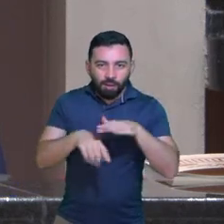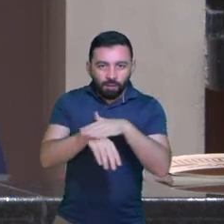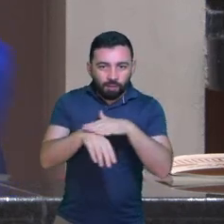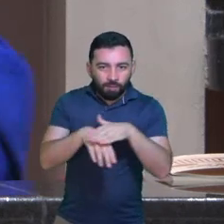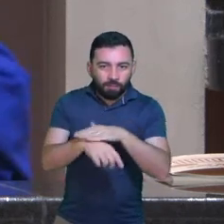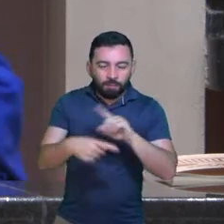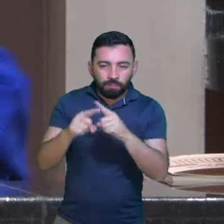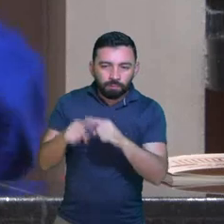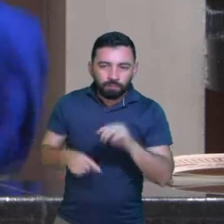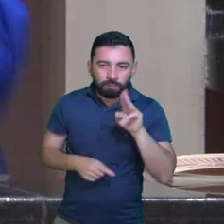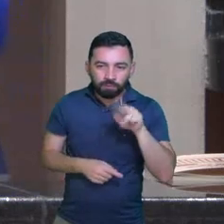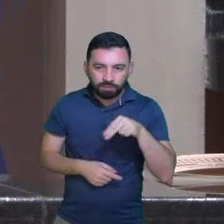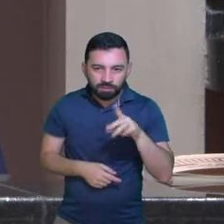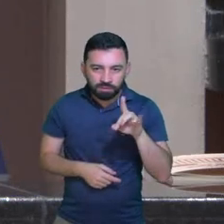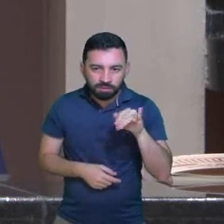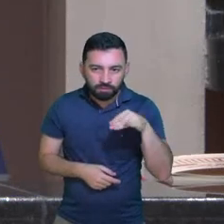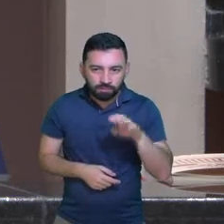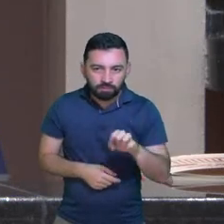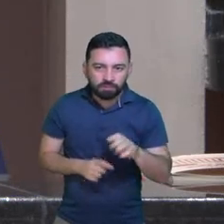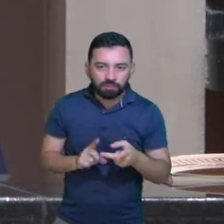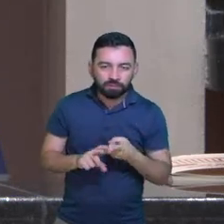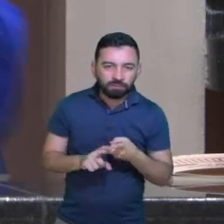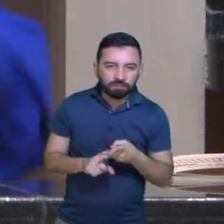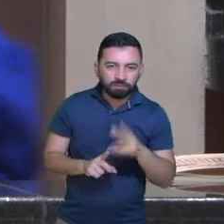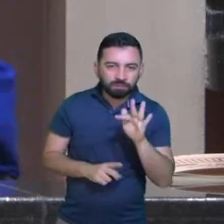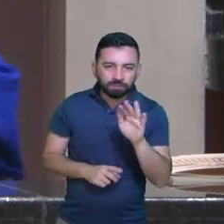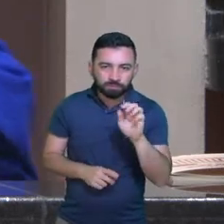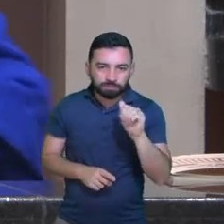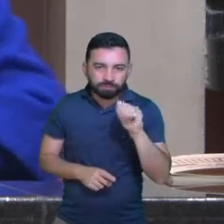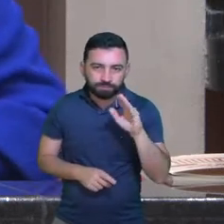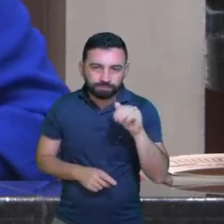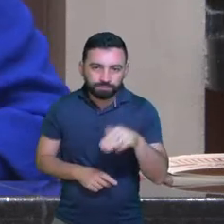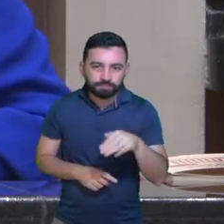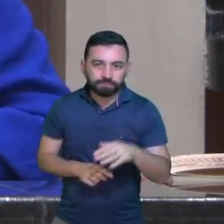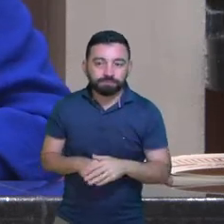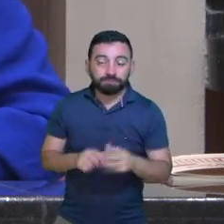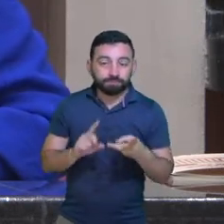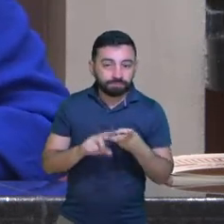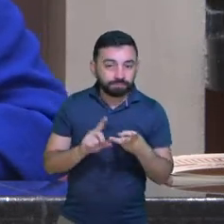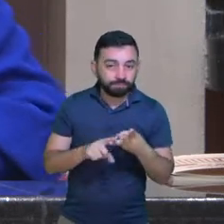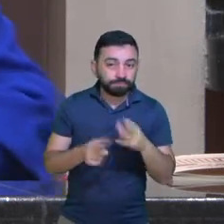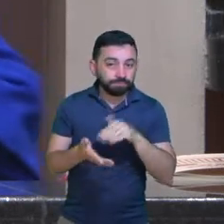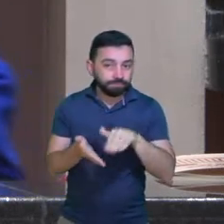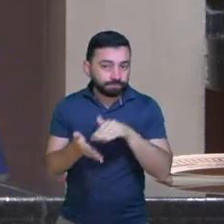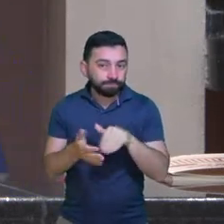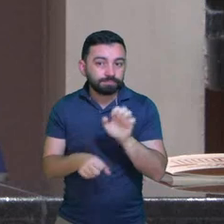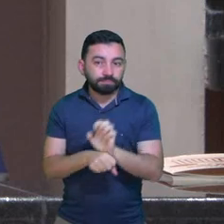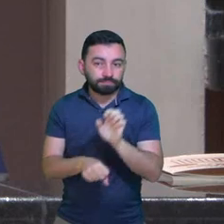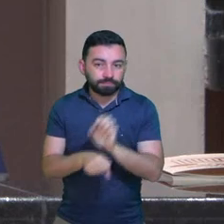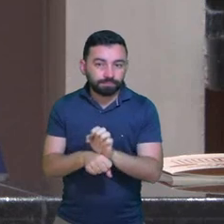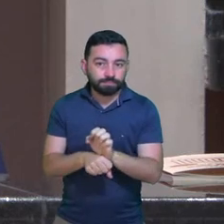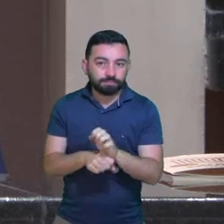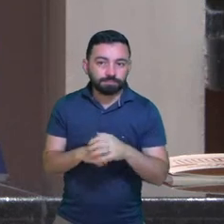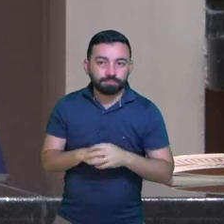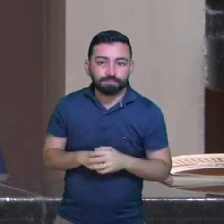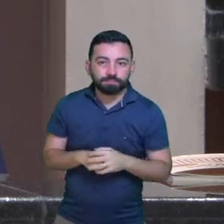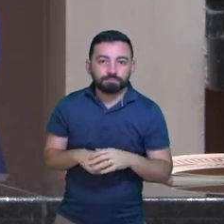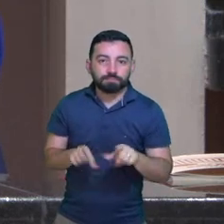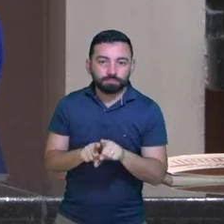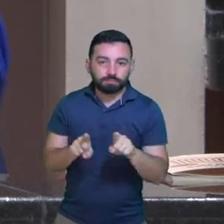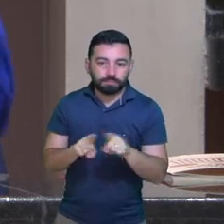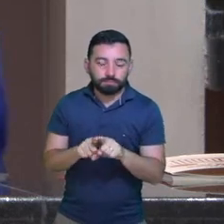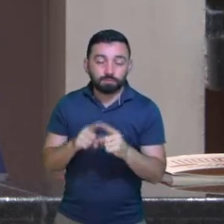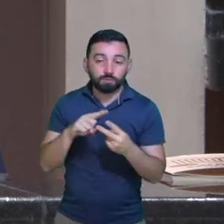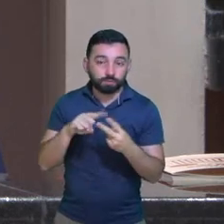undime consegue dialogar com a fecan consegue dialogar com a Secretaria de Estado da Educação com os dois